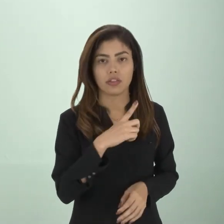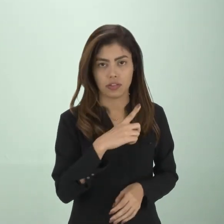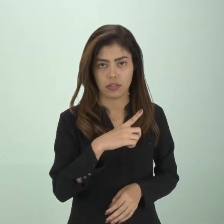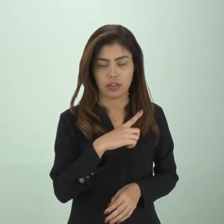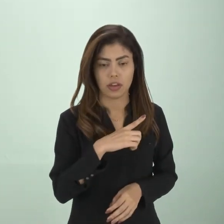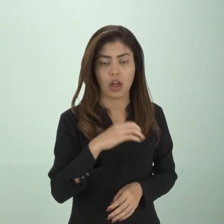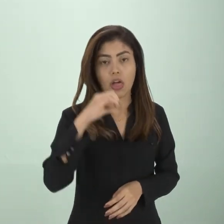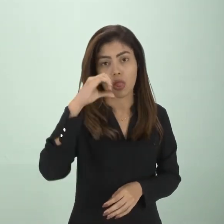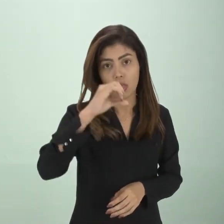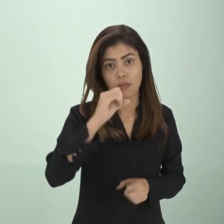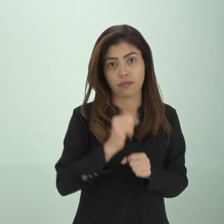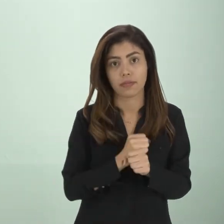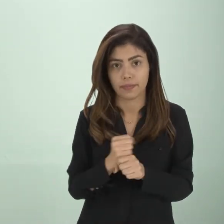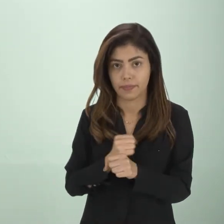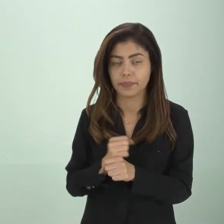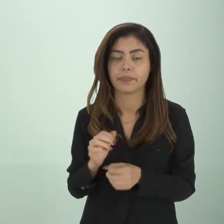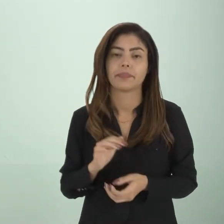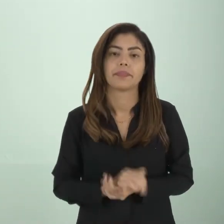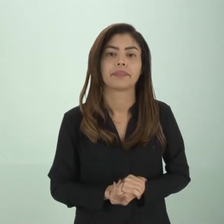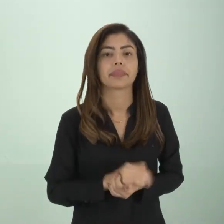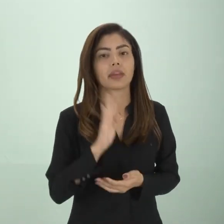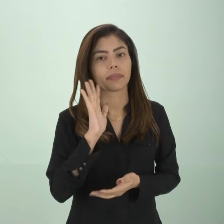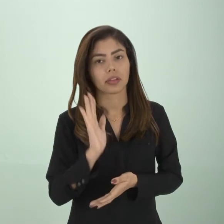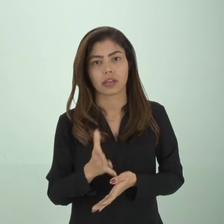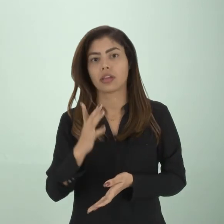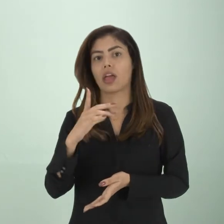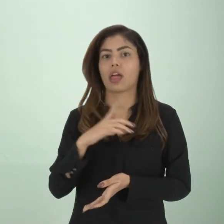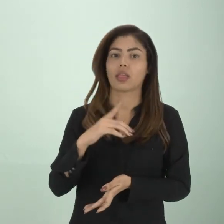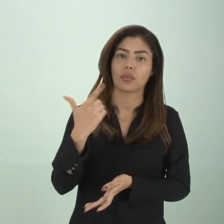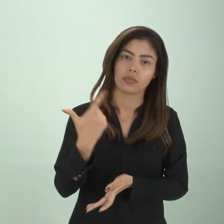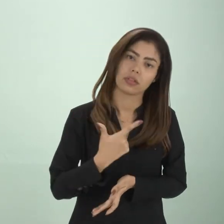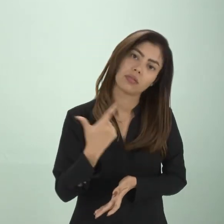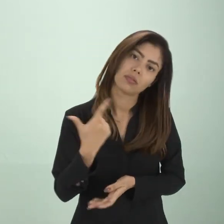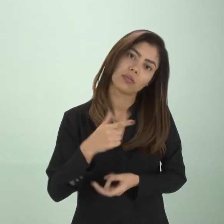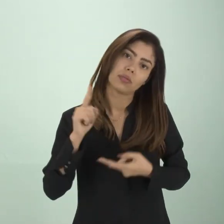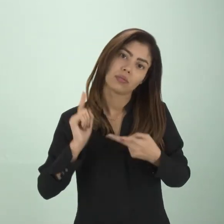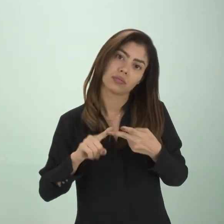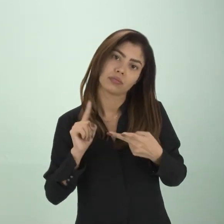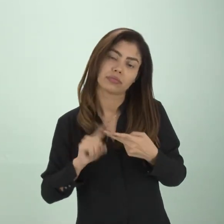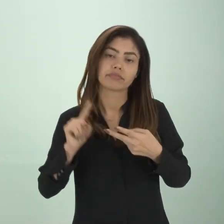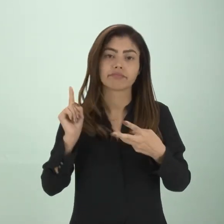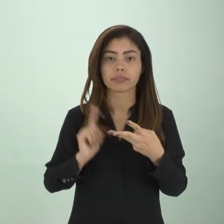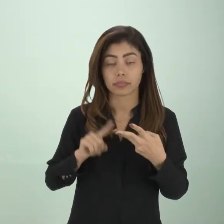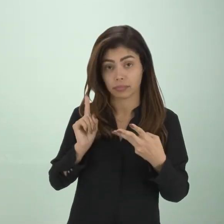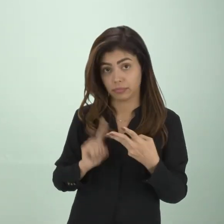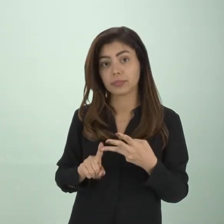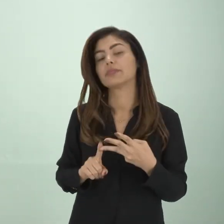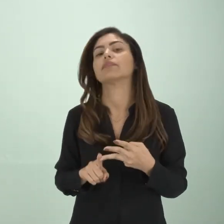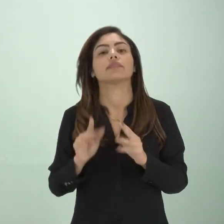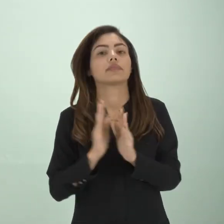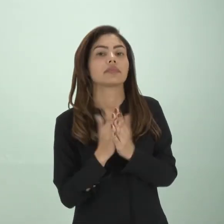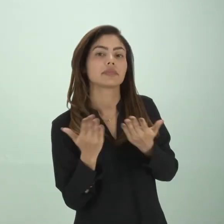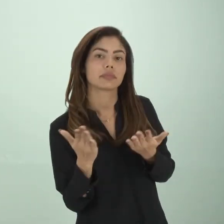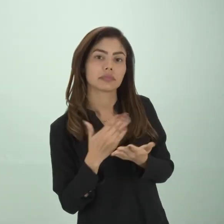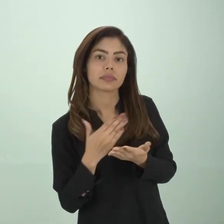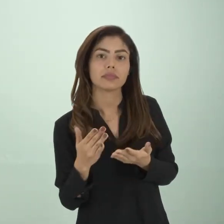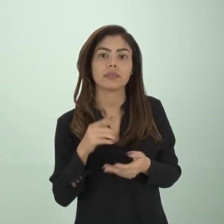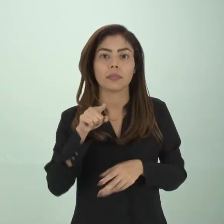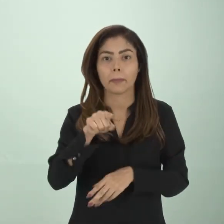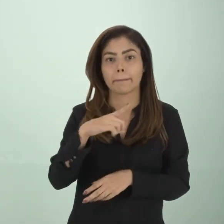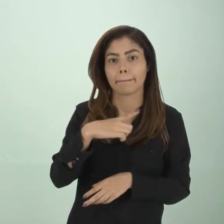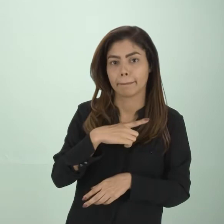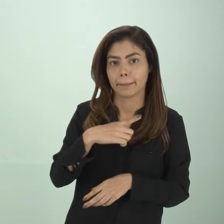por 9 anos. Mas já no segundo e na terceira livros que compõem